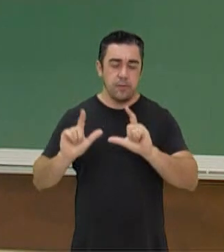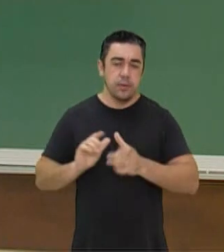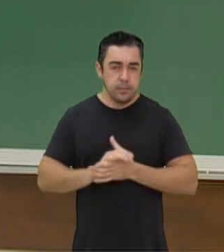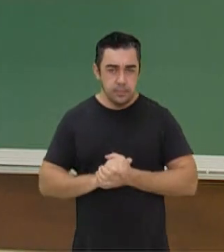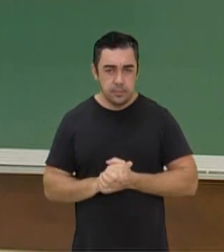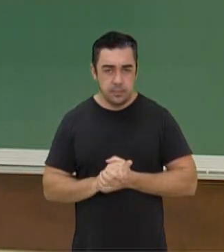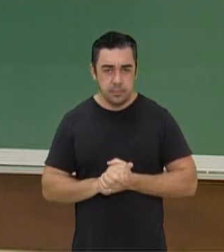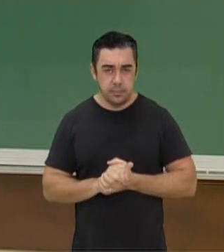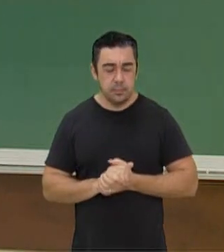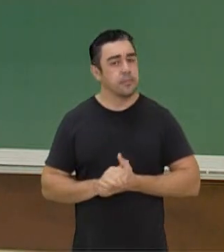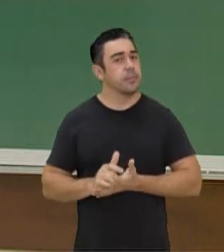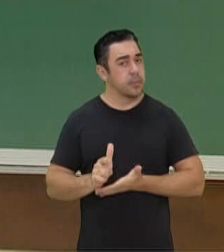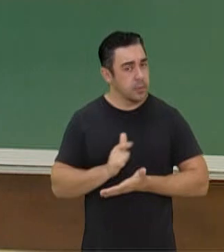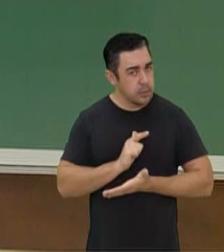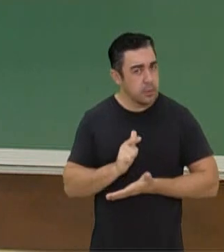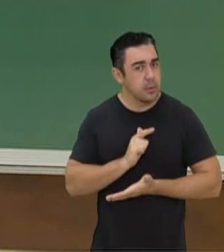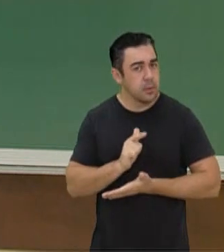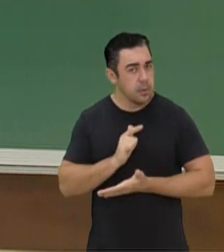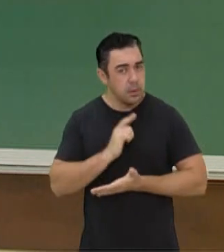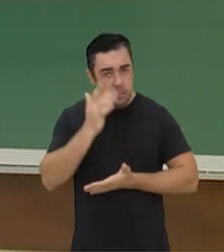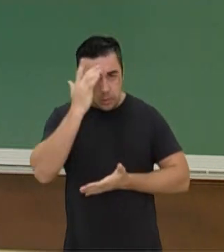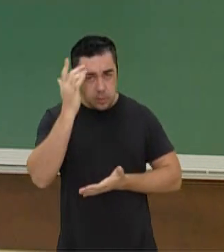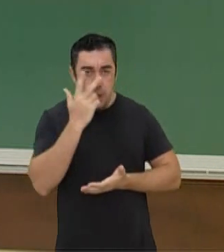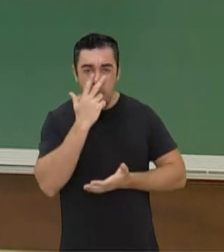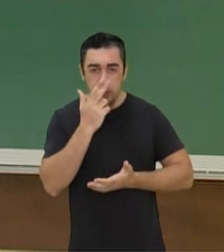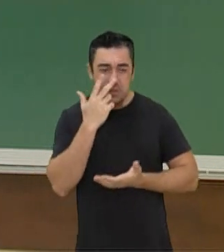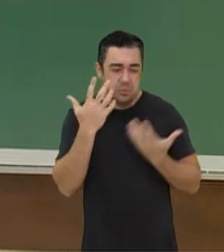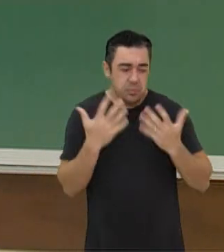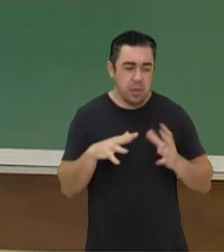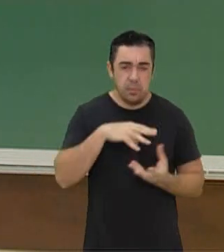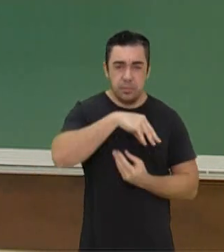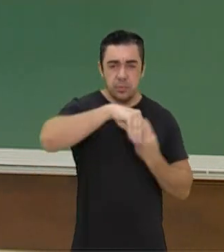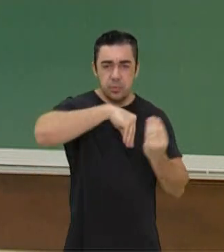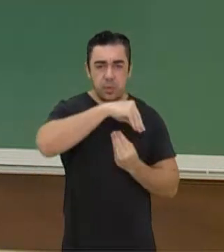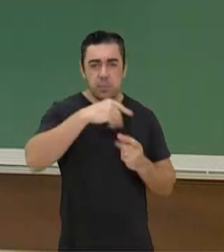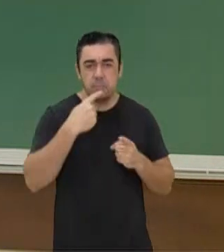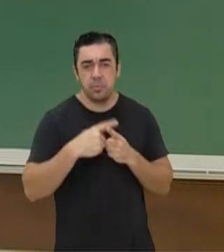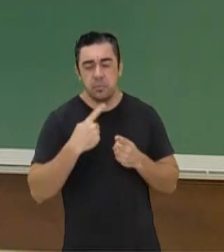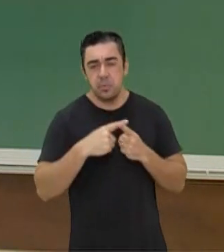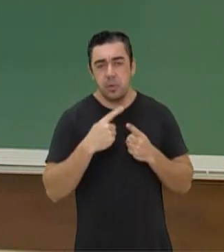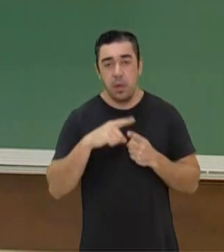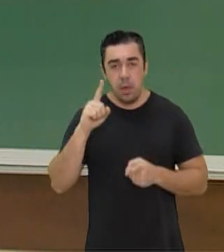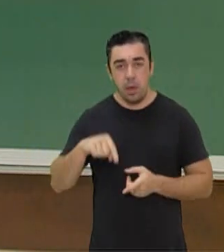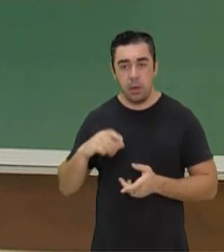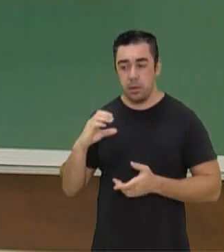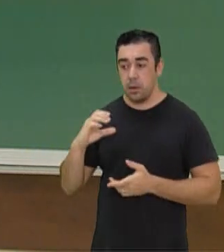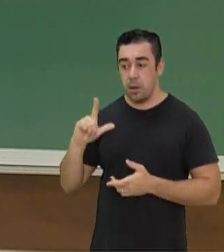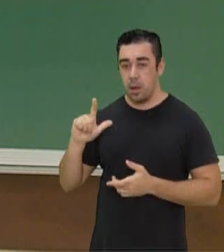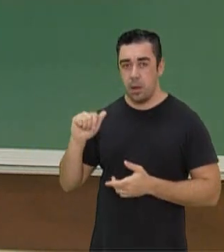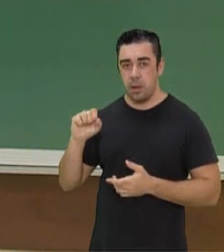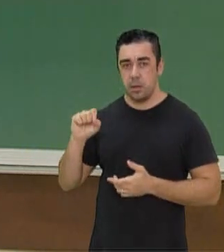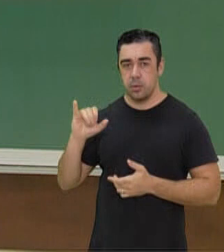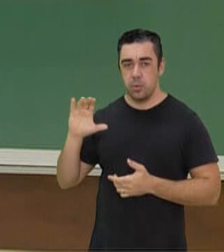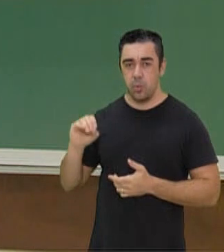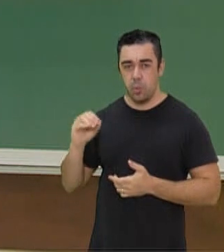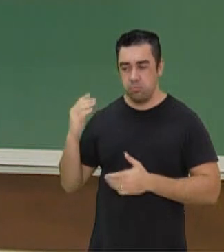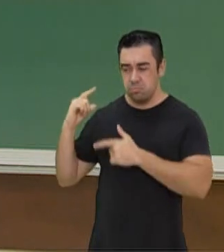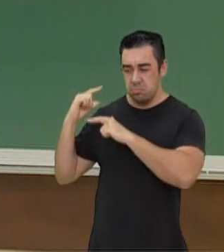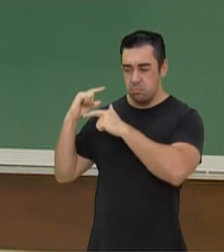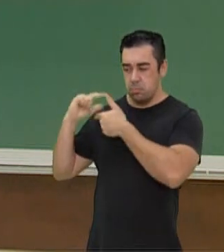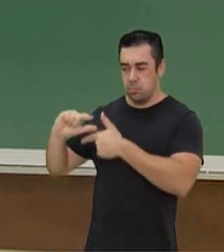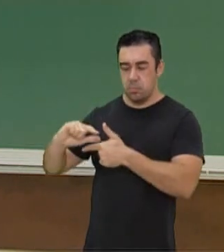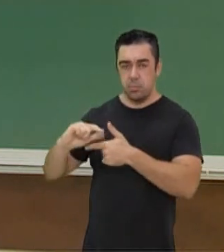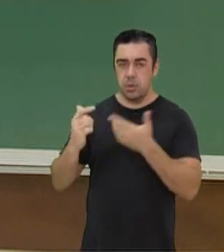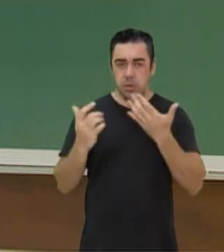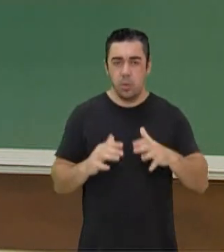né? Tem pessoas assim que acham que não quer se misturar porque é clássico, né? Então, não quer ali a rede